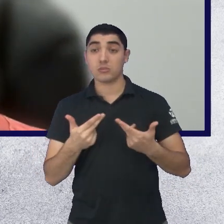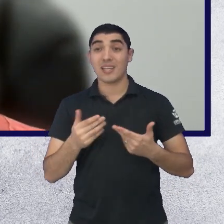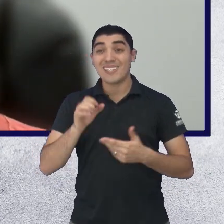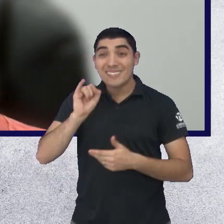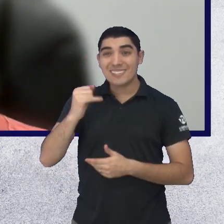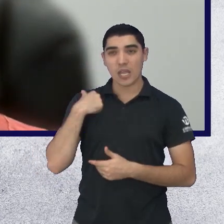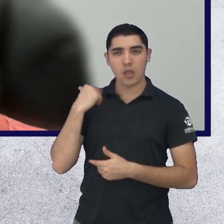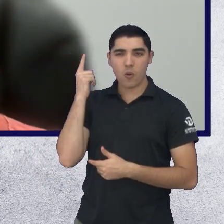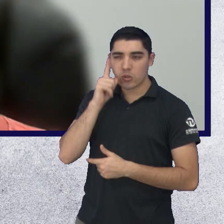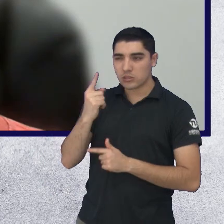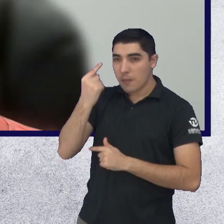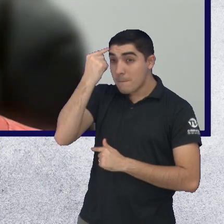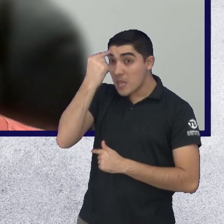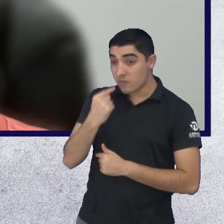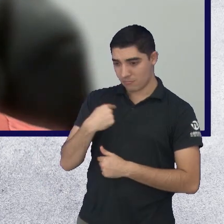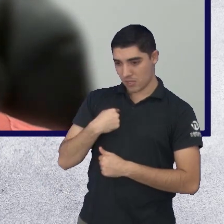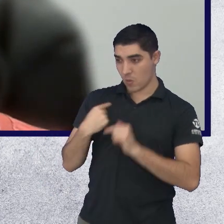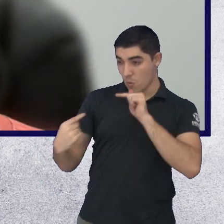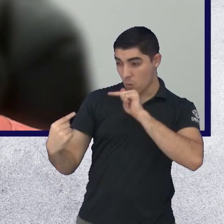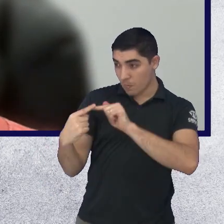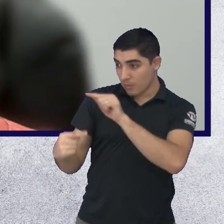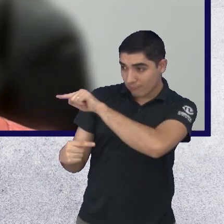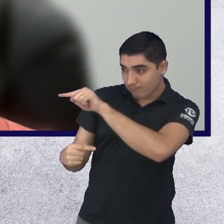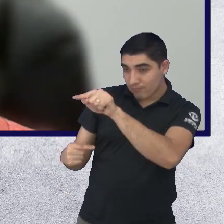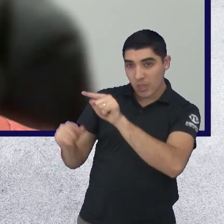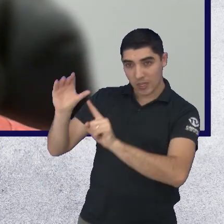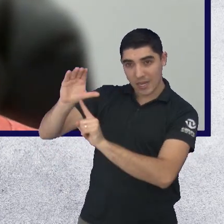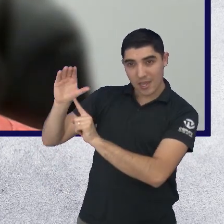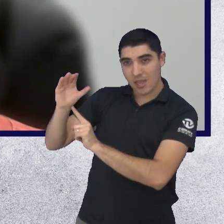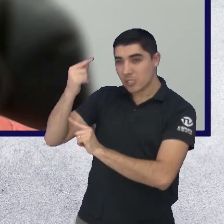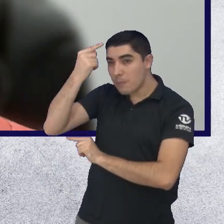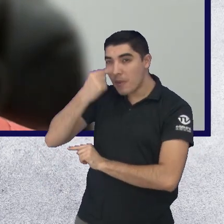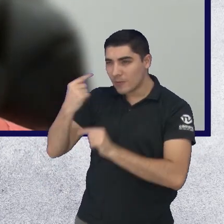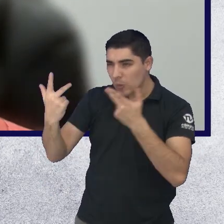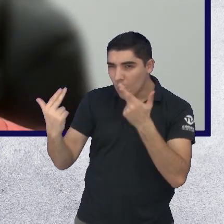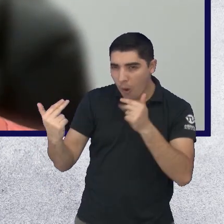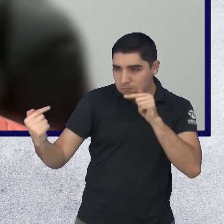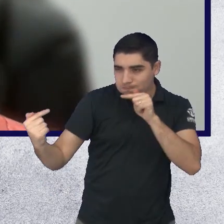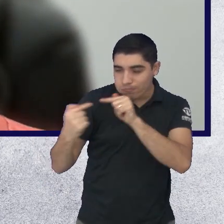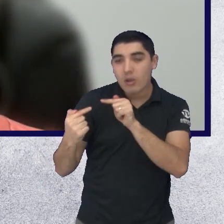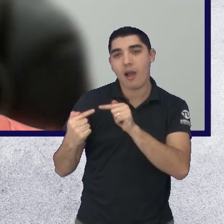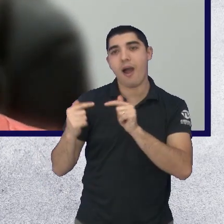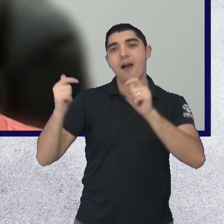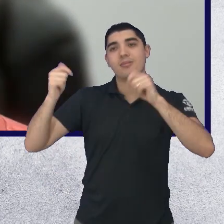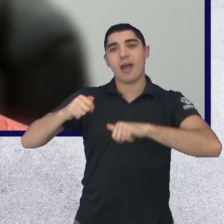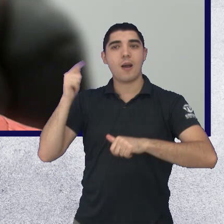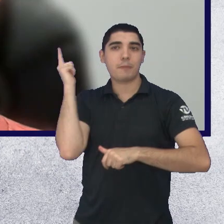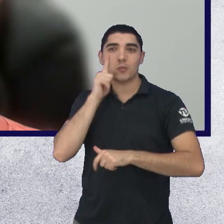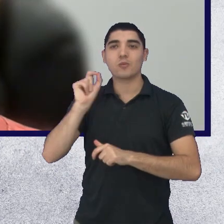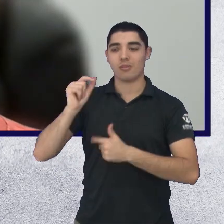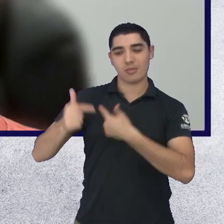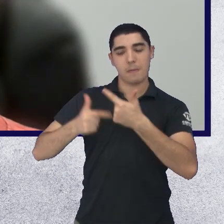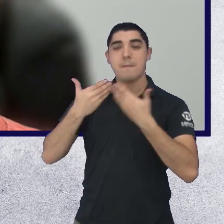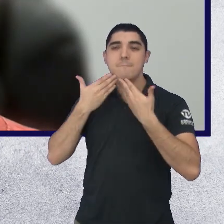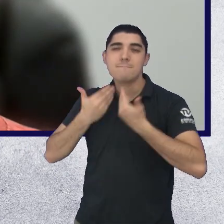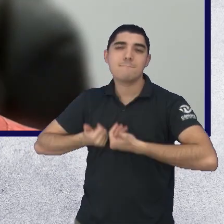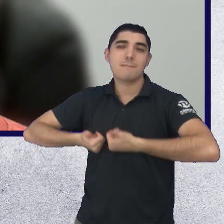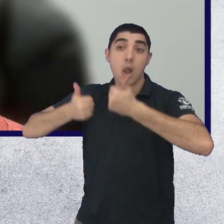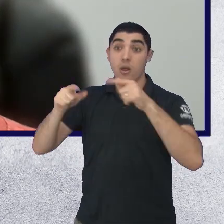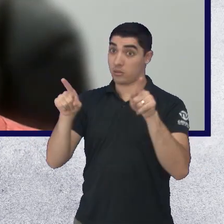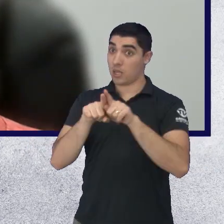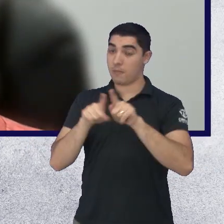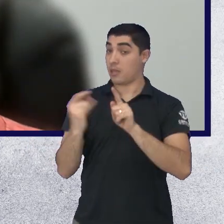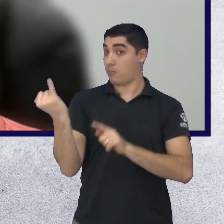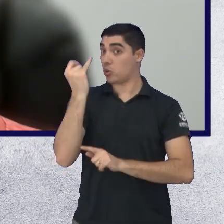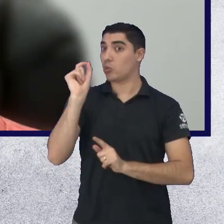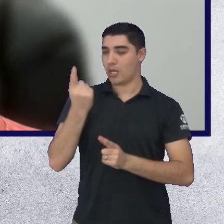se eu imagino já a persona. Então, isso também consta no plano de negócios, consta toda a parte financeira, né,